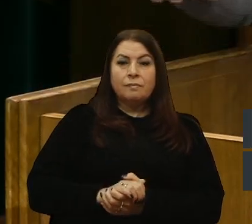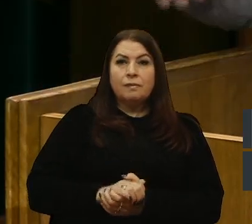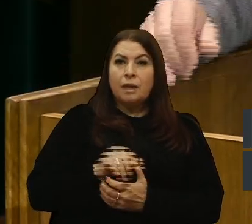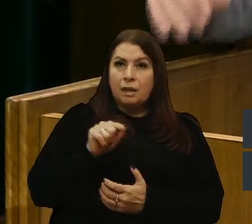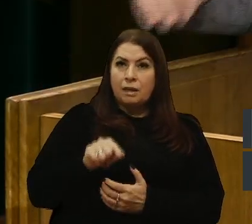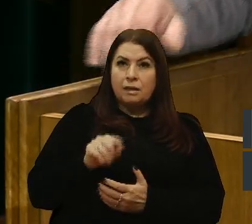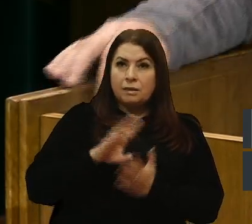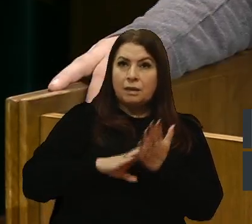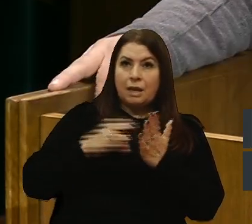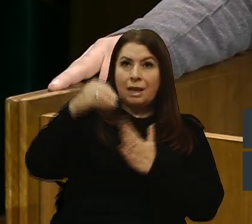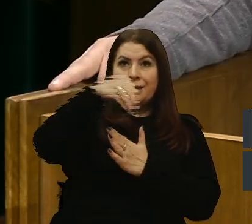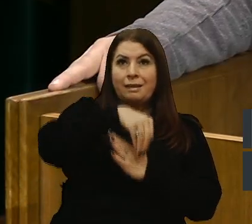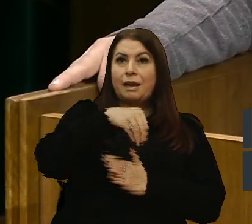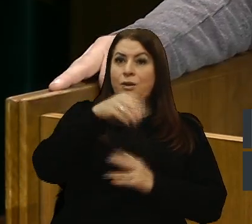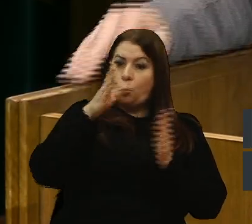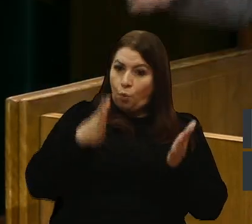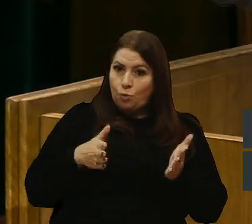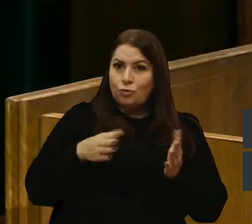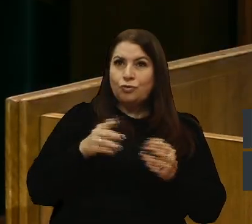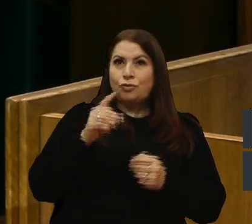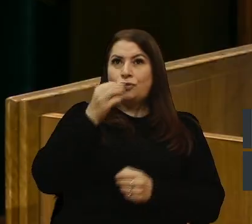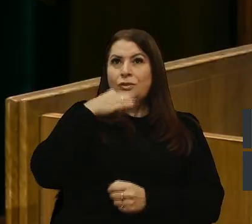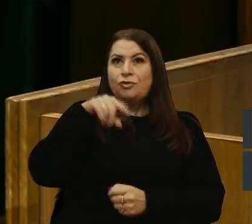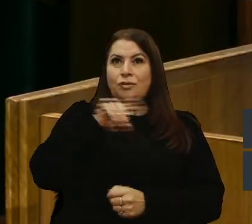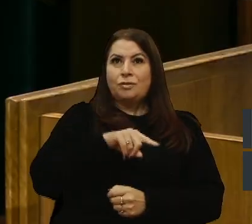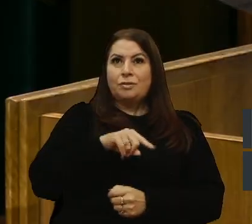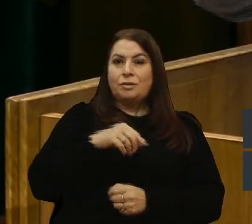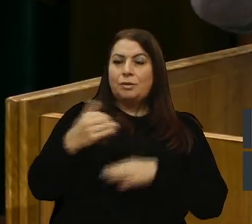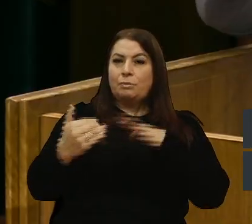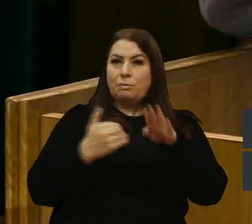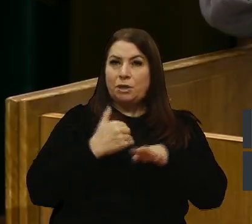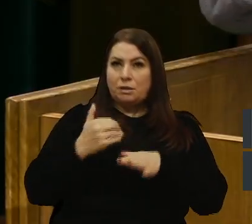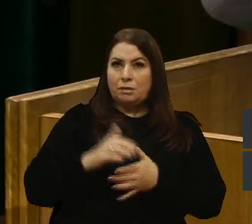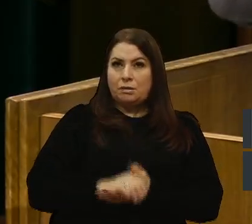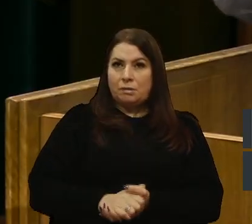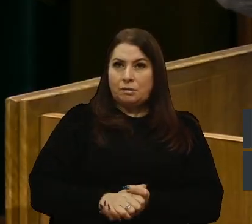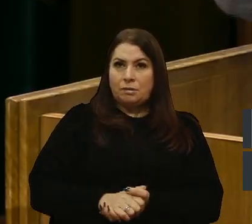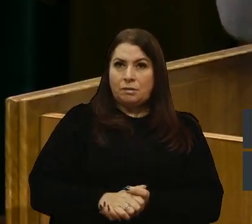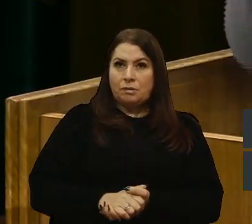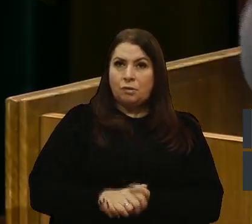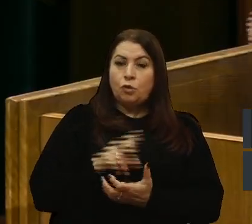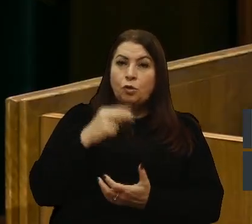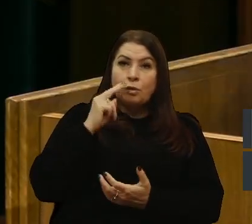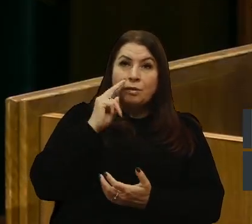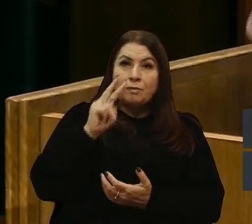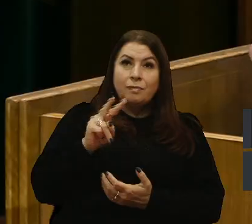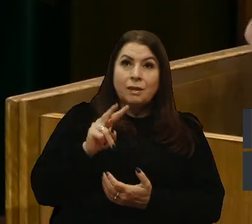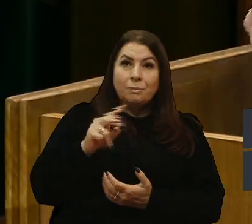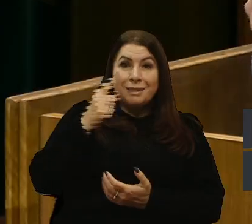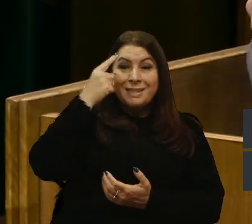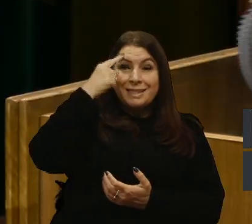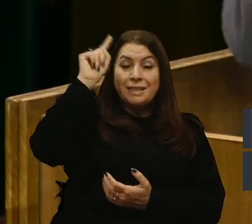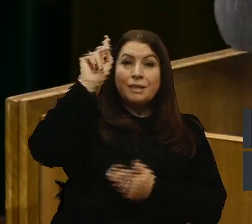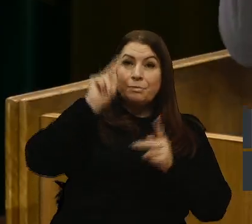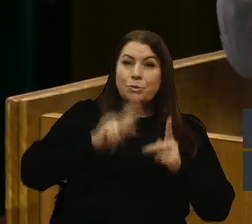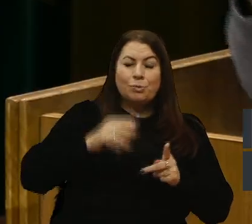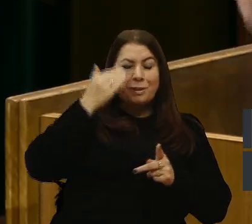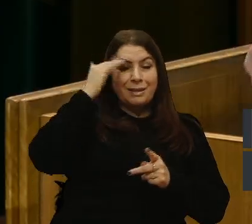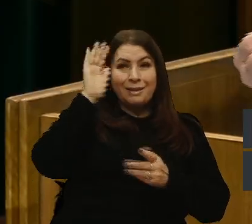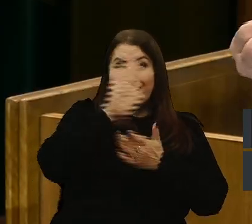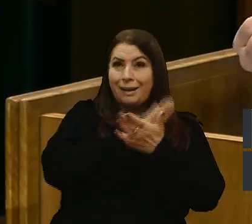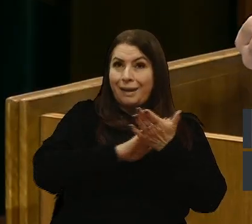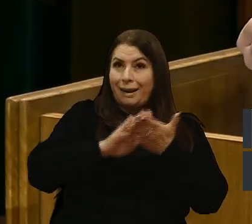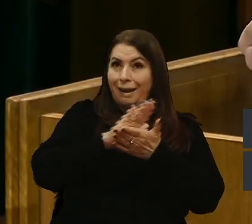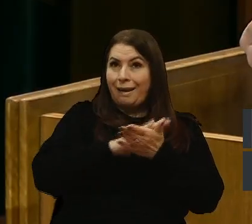Esse é o calendário atual de Caxias do Sul, no que tange à mobilidade urbana. Nós vemos ideias de pessoas que não entendem nada